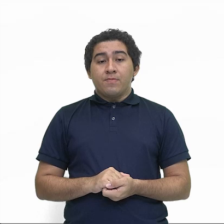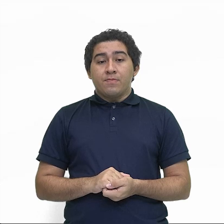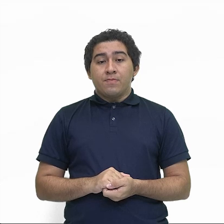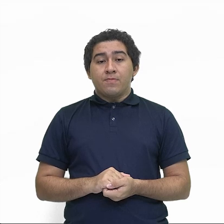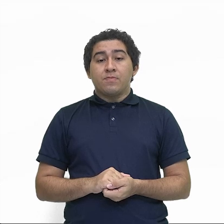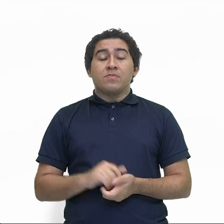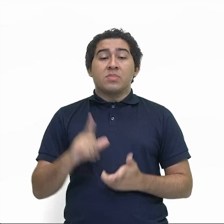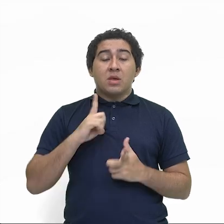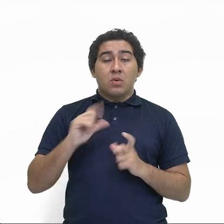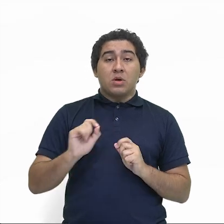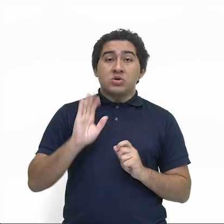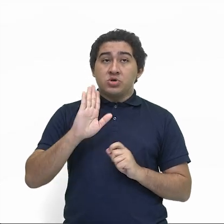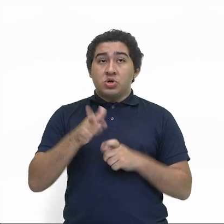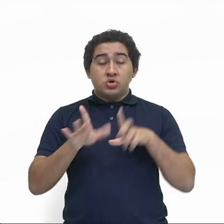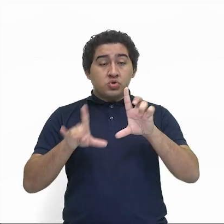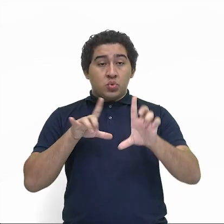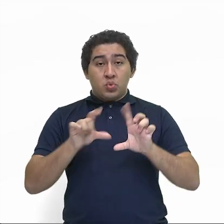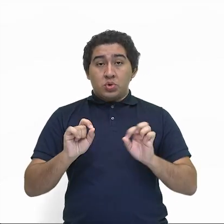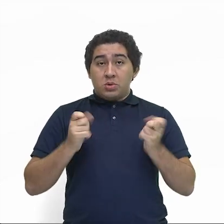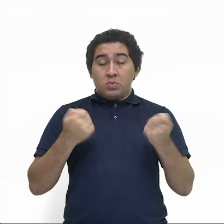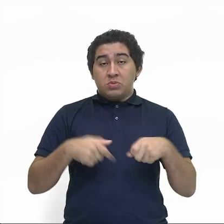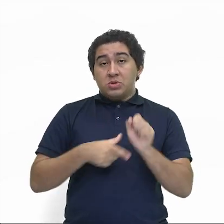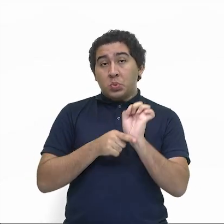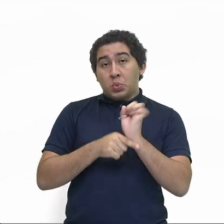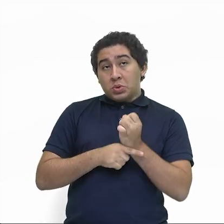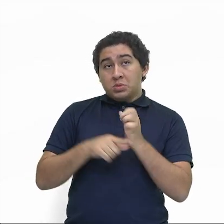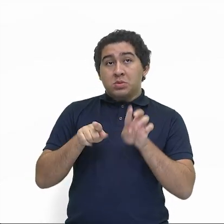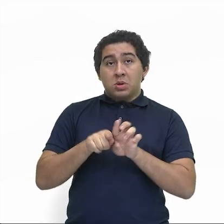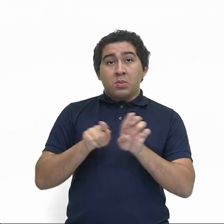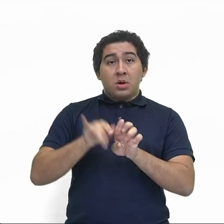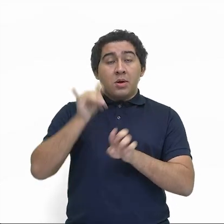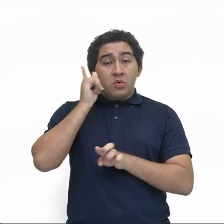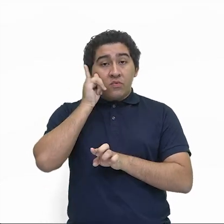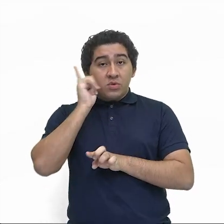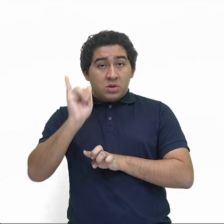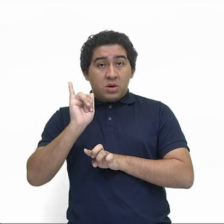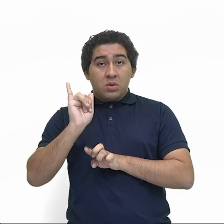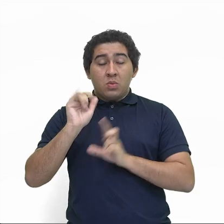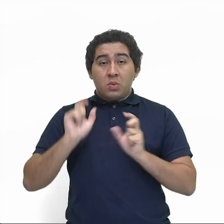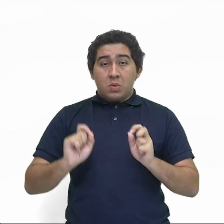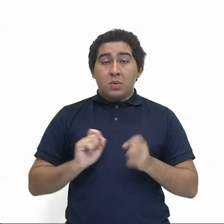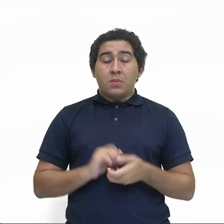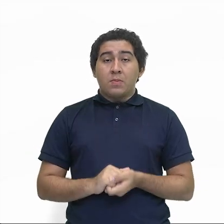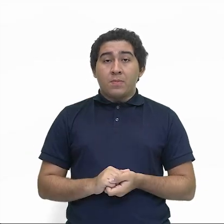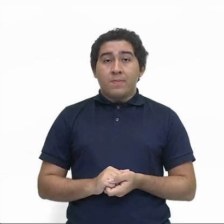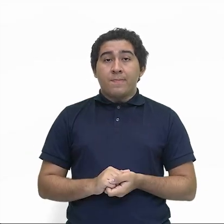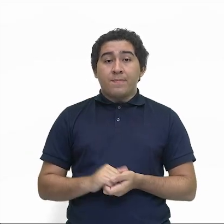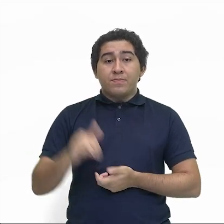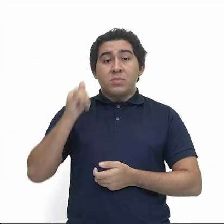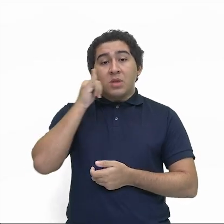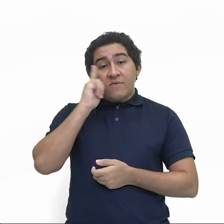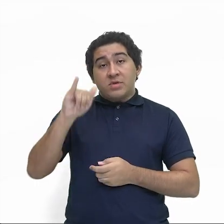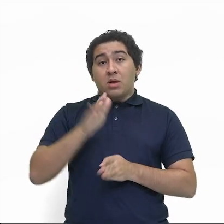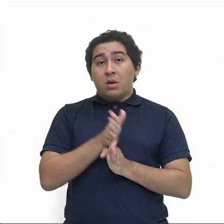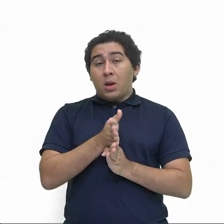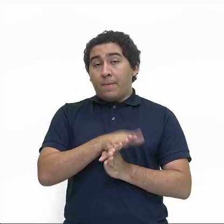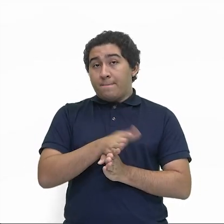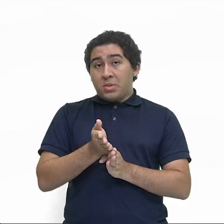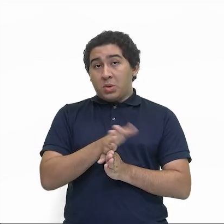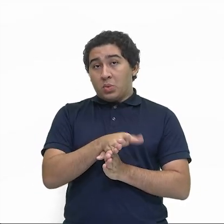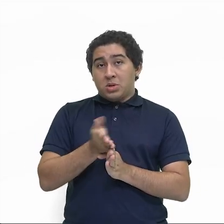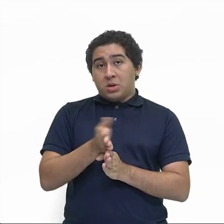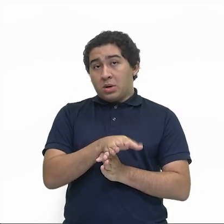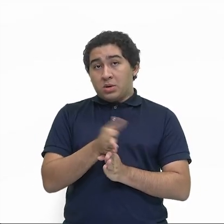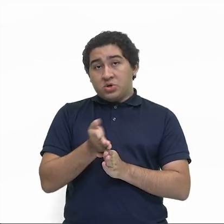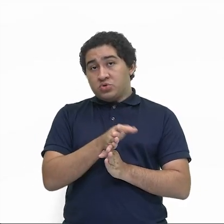cuidadosamente escolhida para garantir a clareza, né? E evitar ambiguidade.